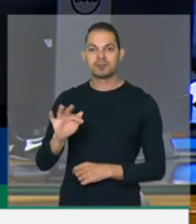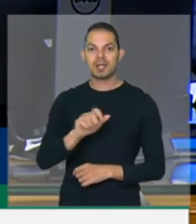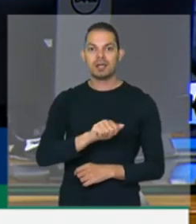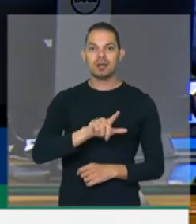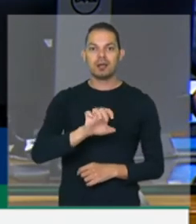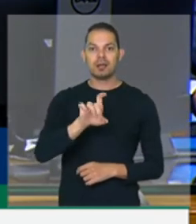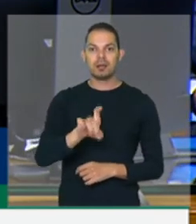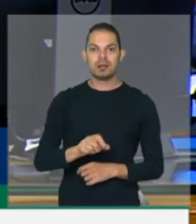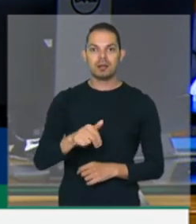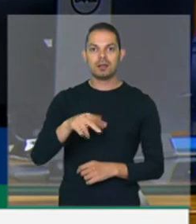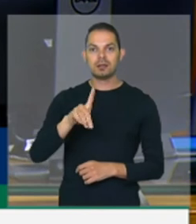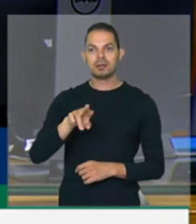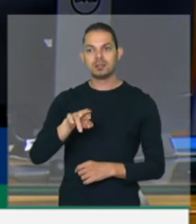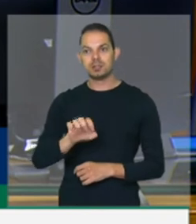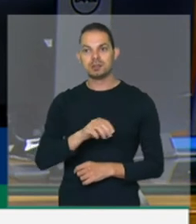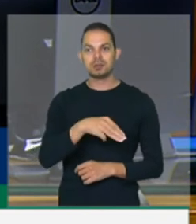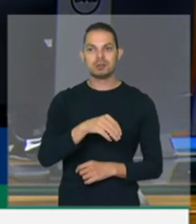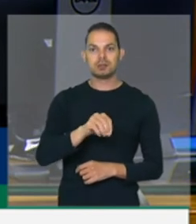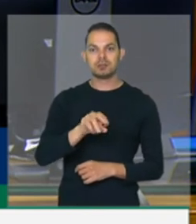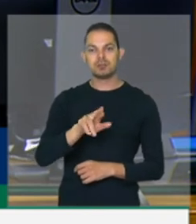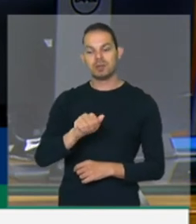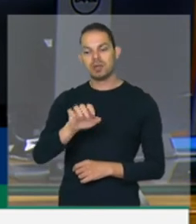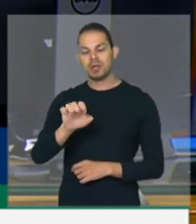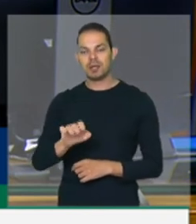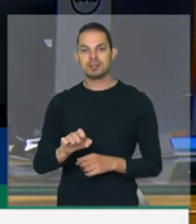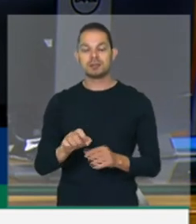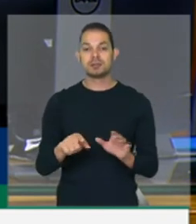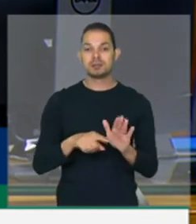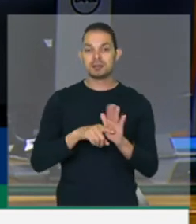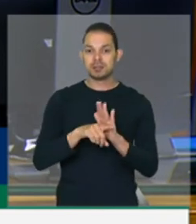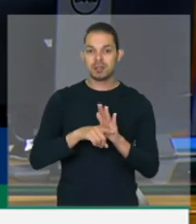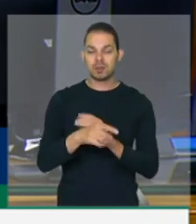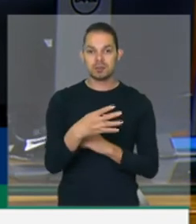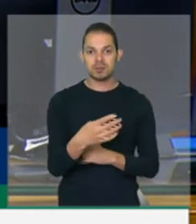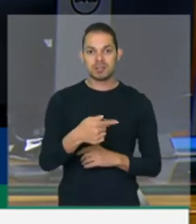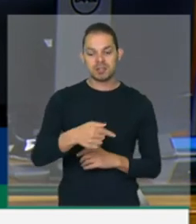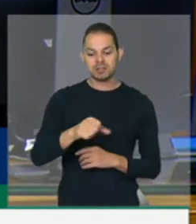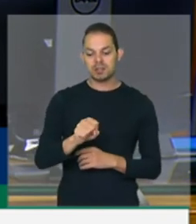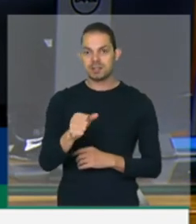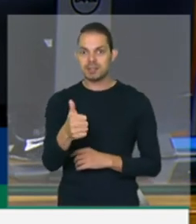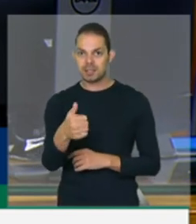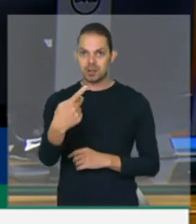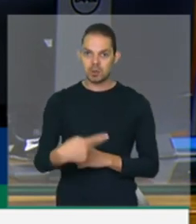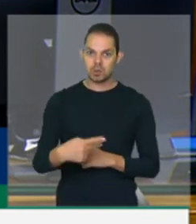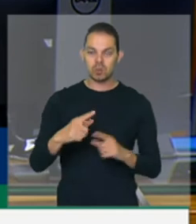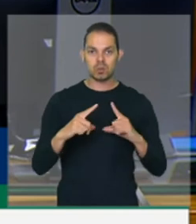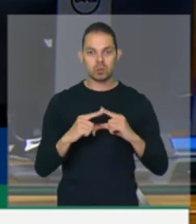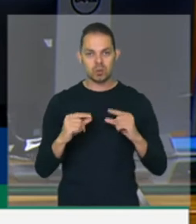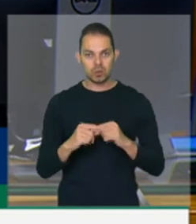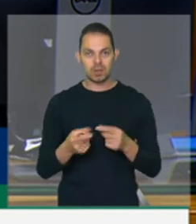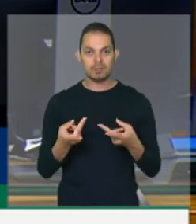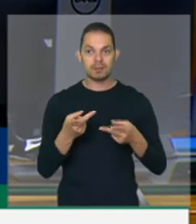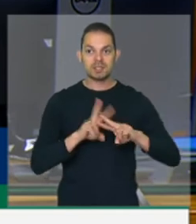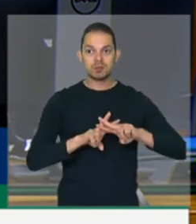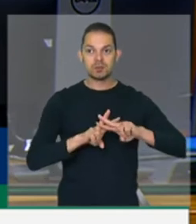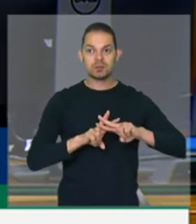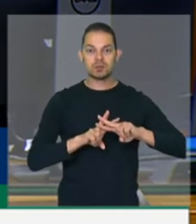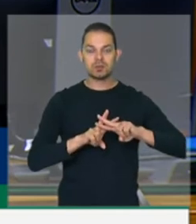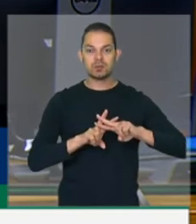Alexandre de Moraes, nos autos do inquérito número 4.781 do Distrito Federal, prisão